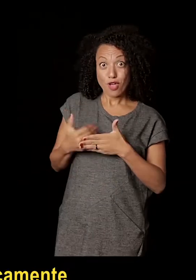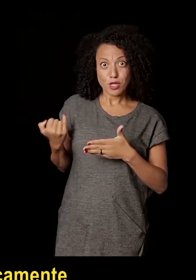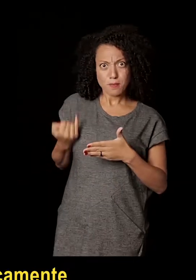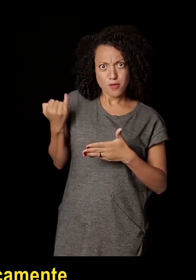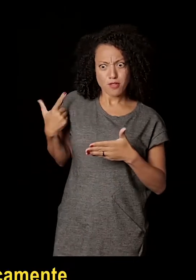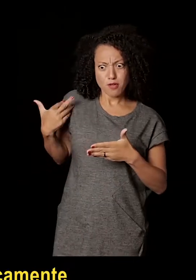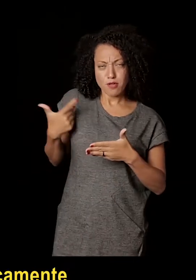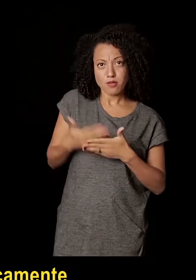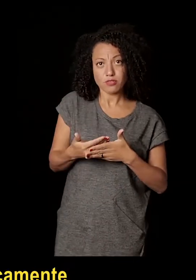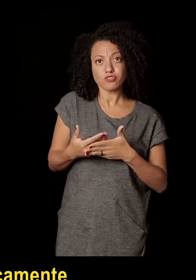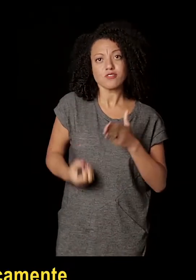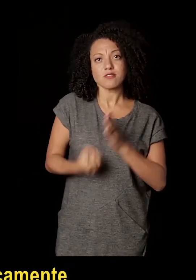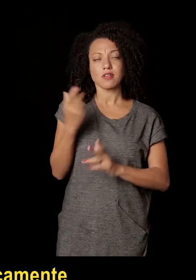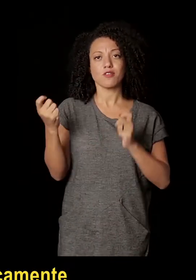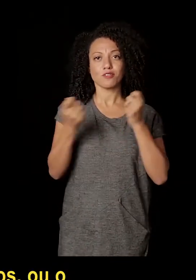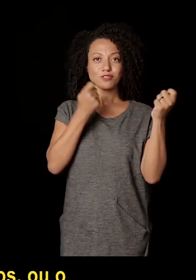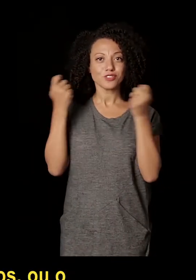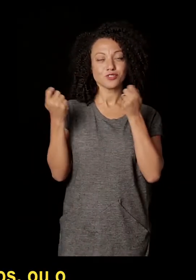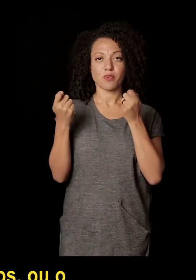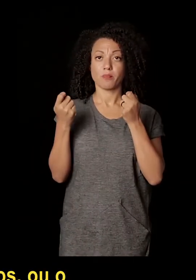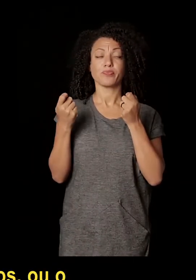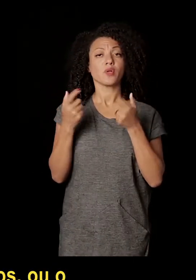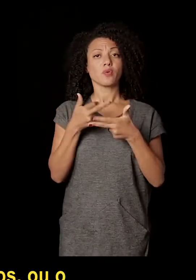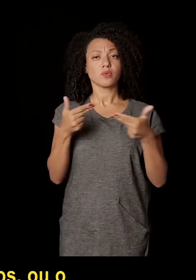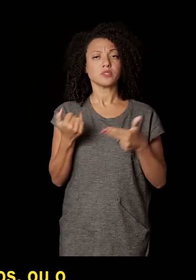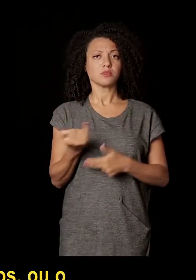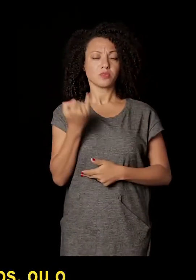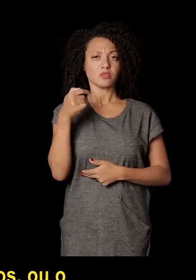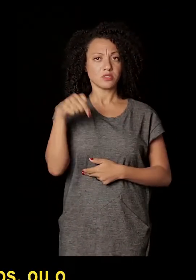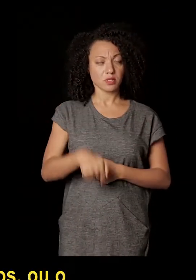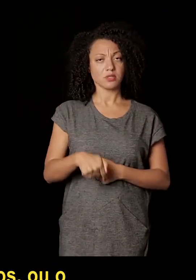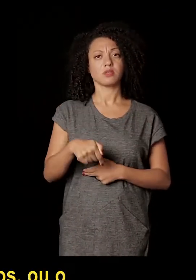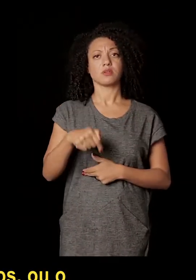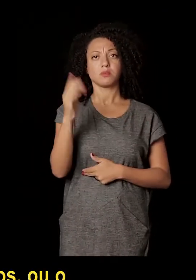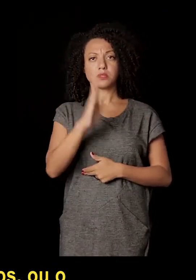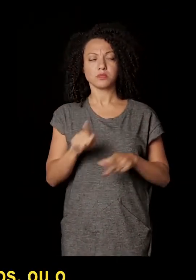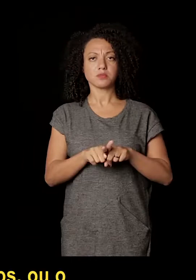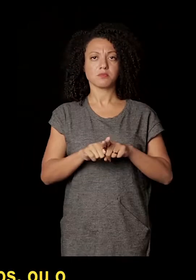tanto no Brasil quanto na América Latina. Os colóquios